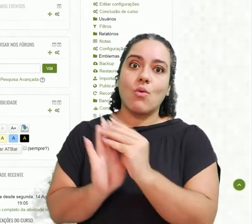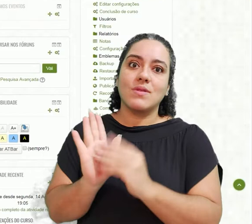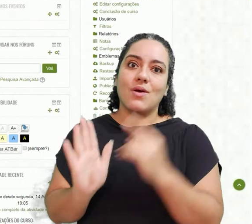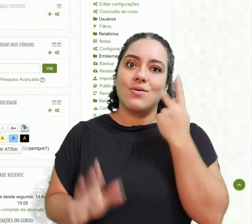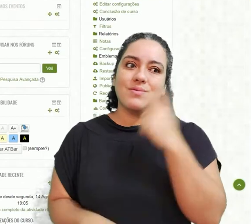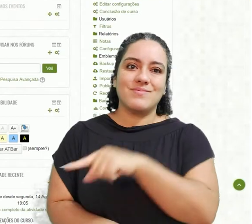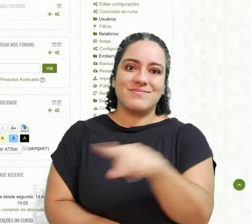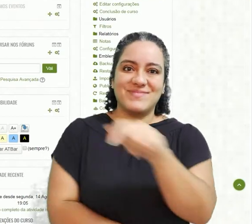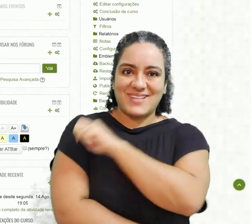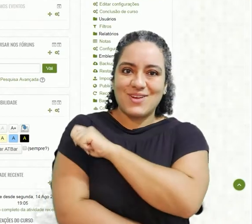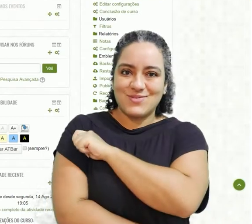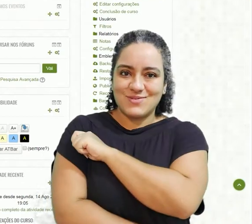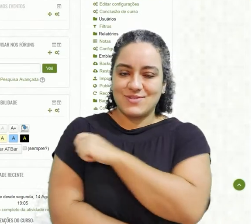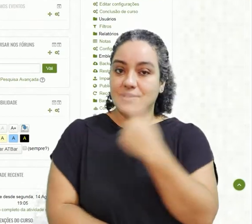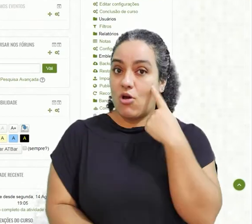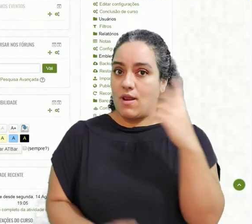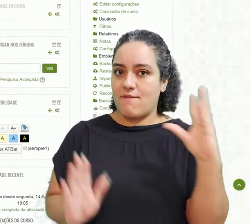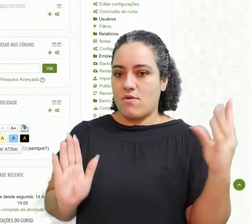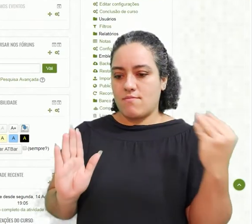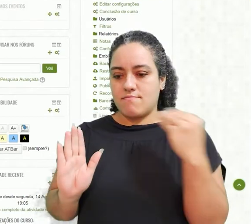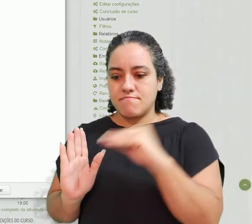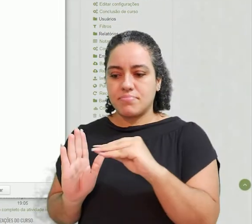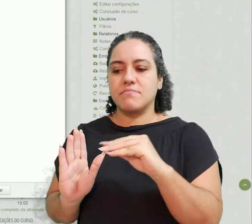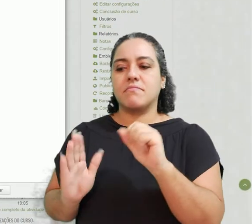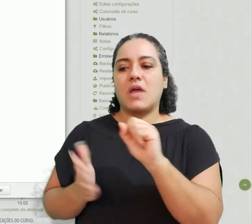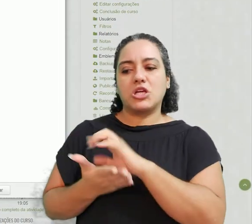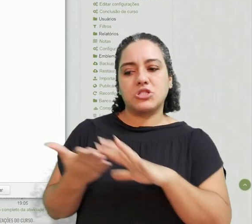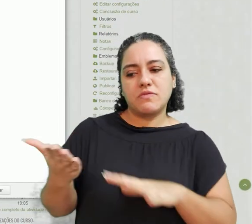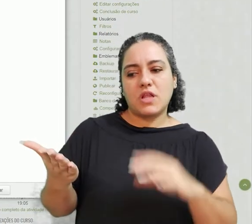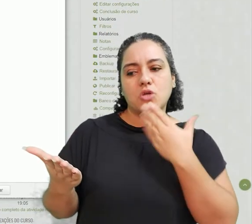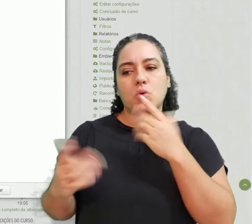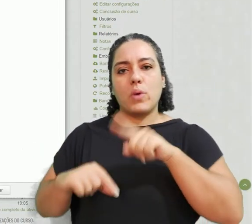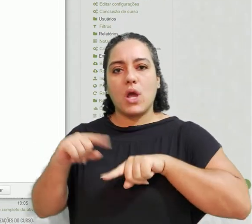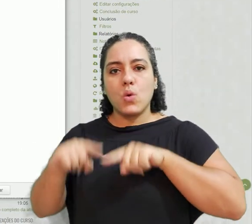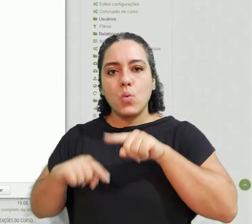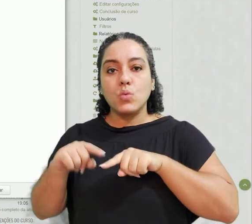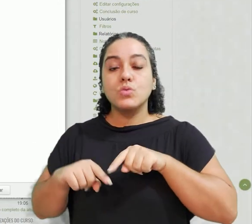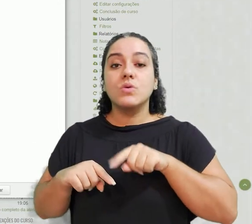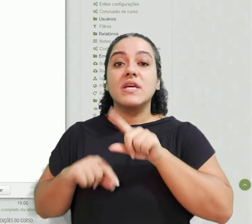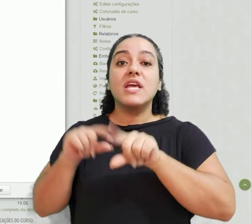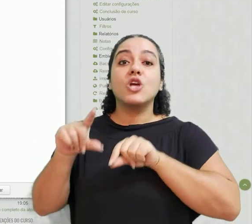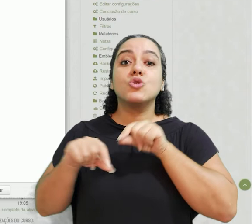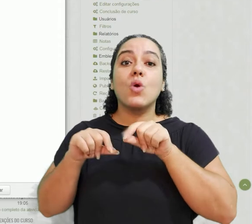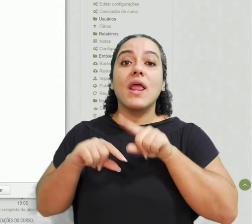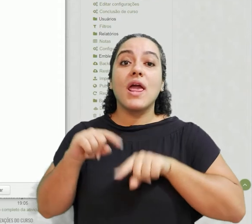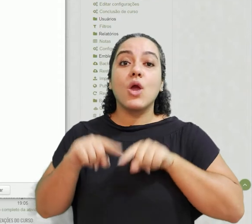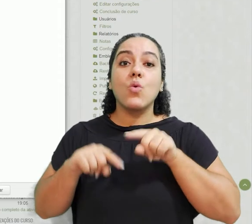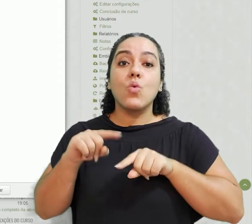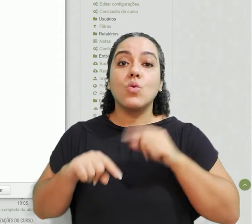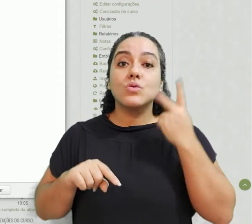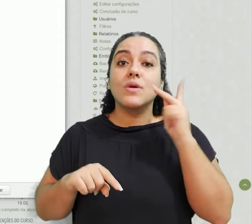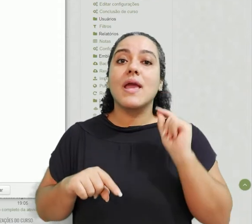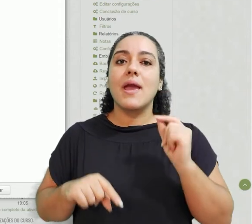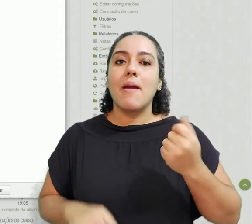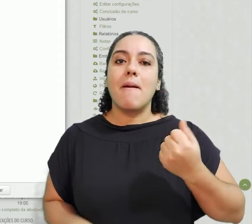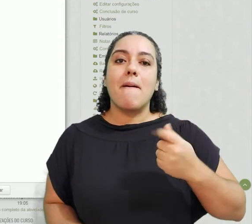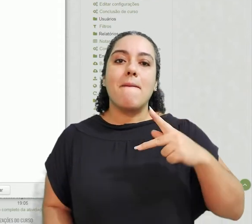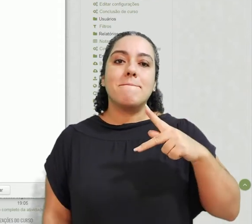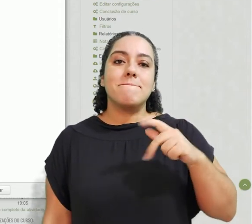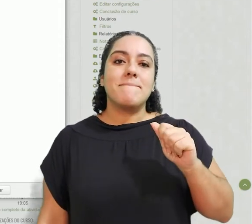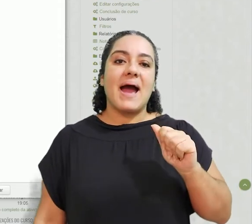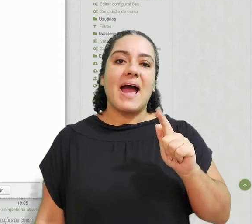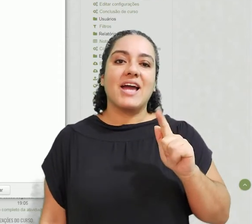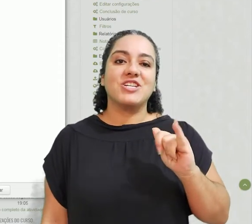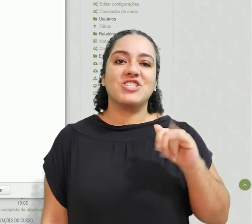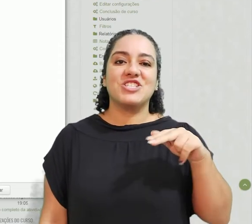para os seus alunos Tá certo então vamos aqui adicionar uma atividade o recurso e escolher aqui o recurso página